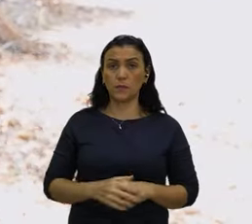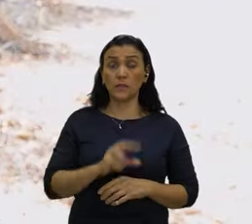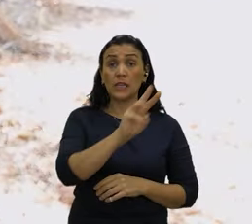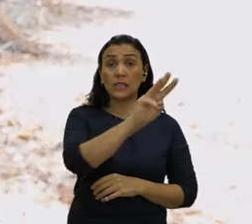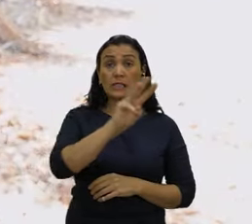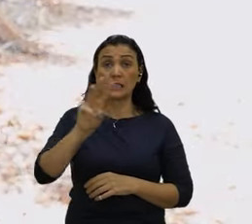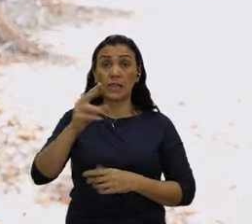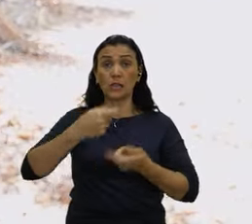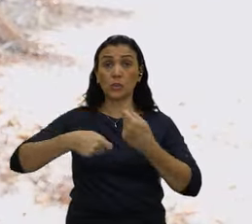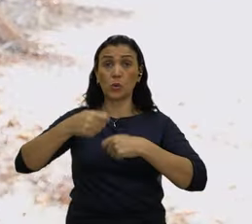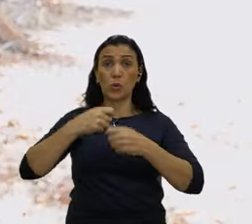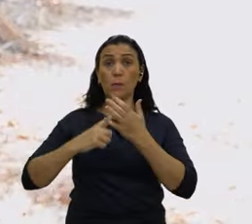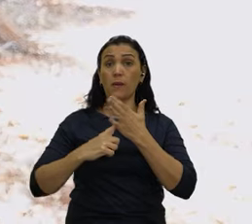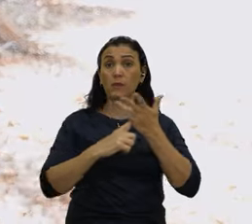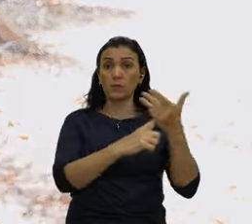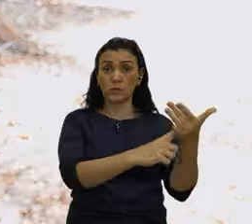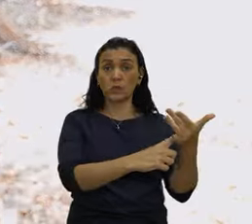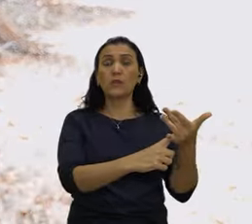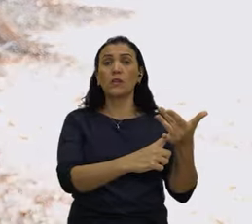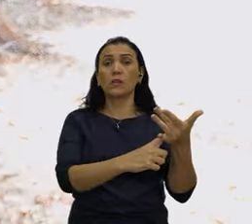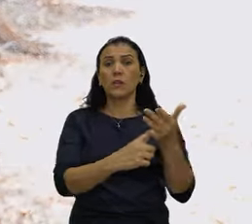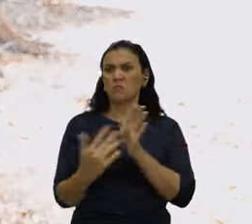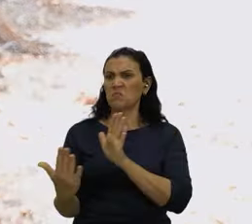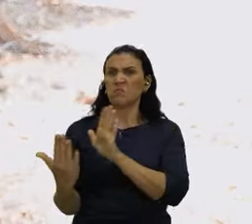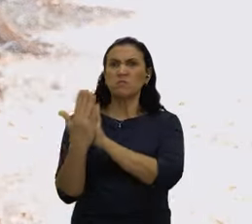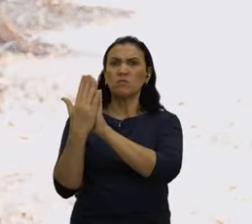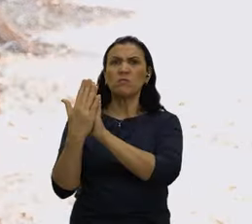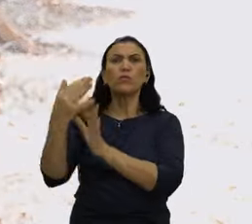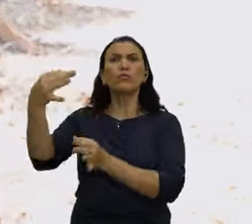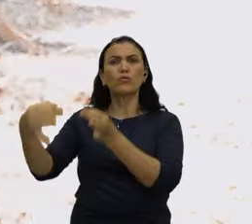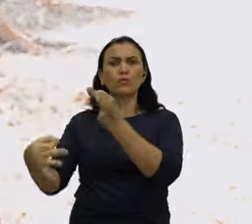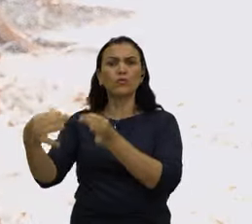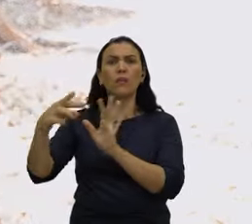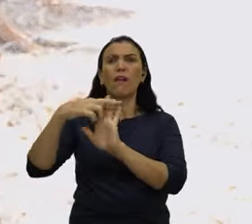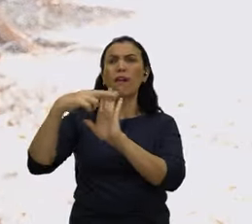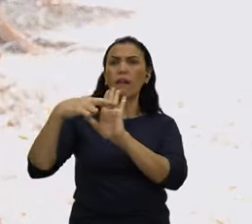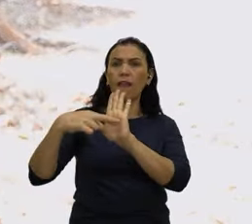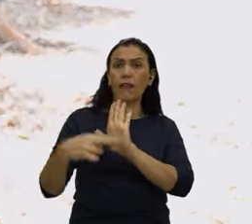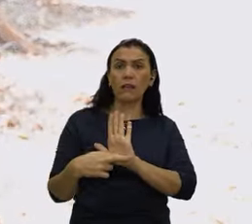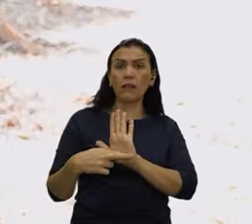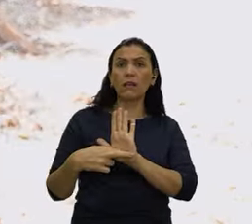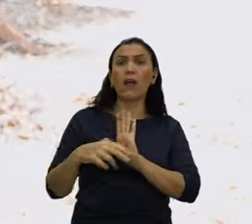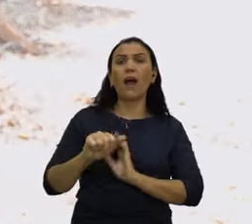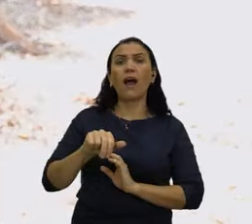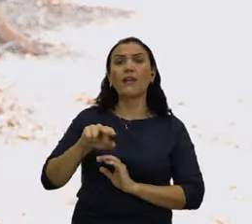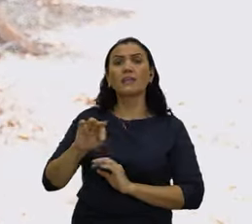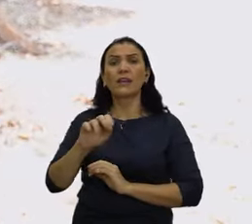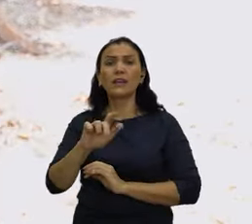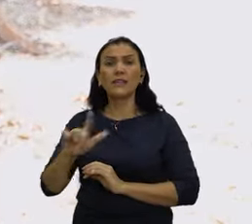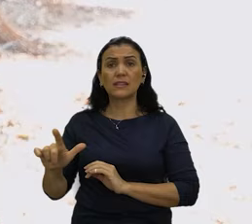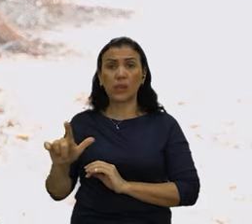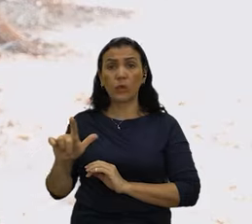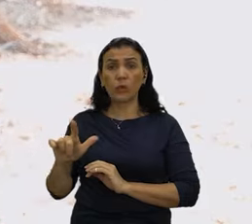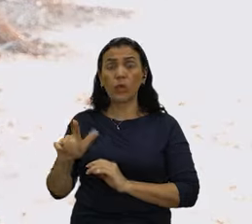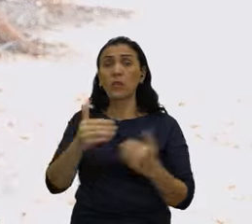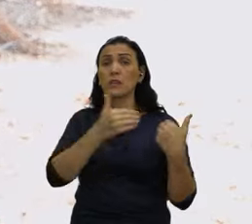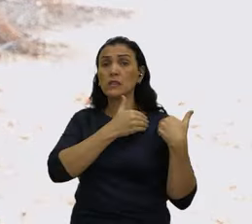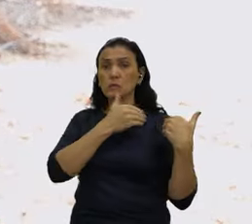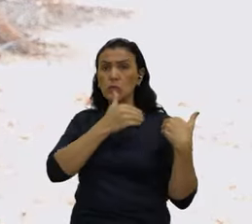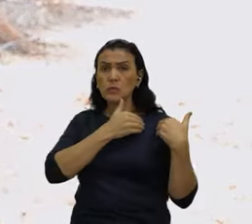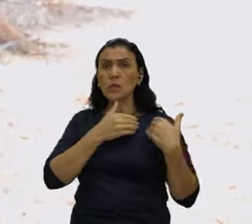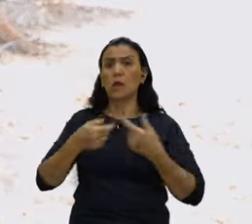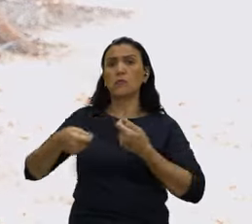um site de comércio eletrônico contestou na justiça as regras da Anatel que regulamentam o